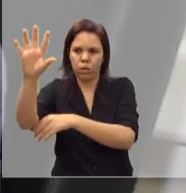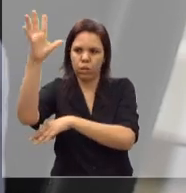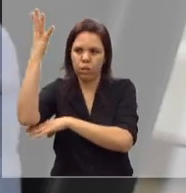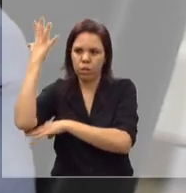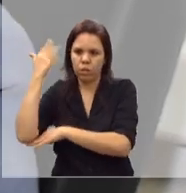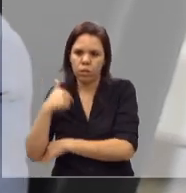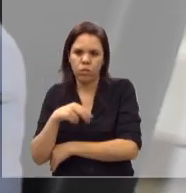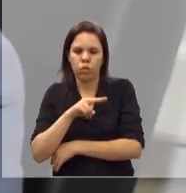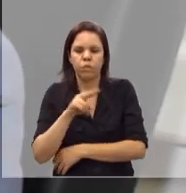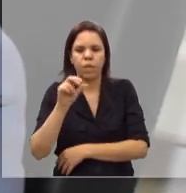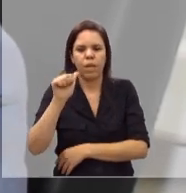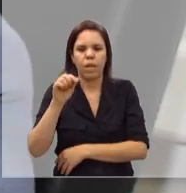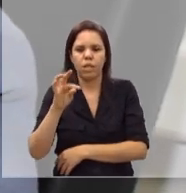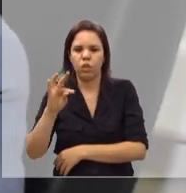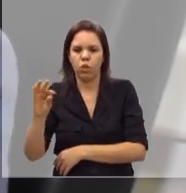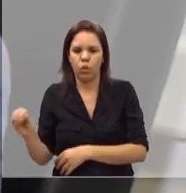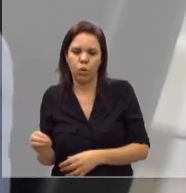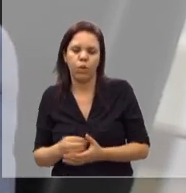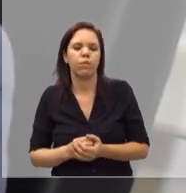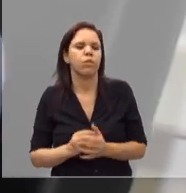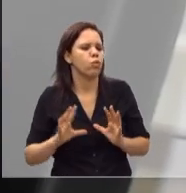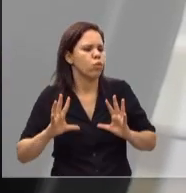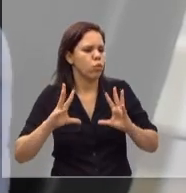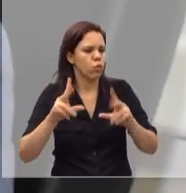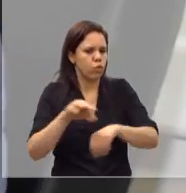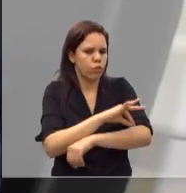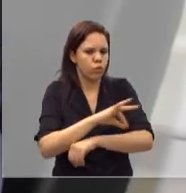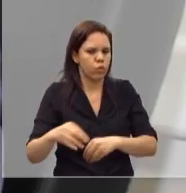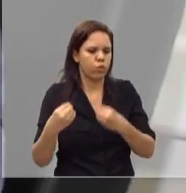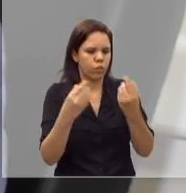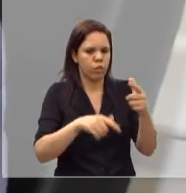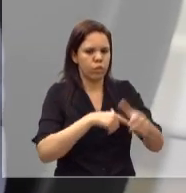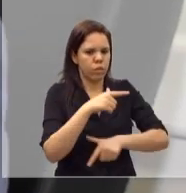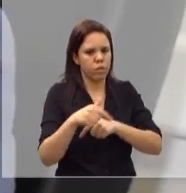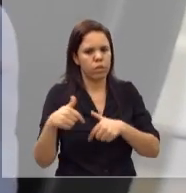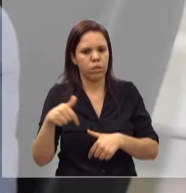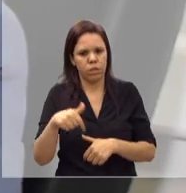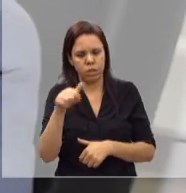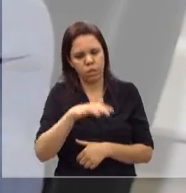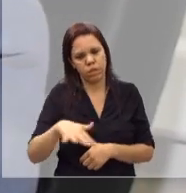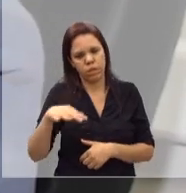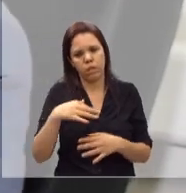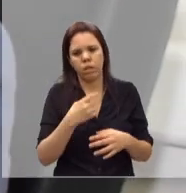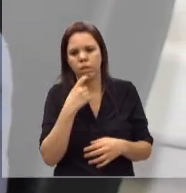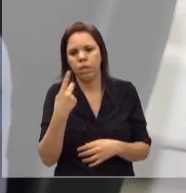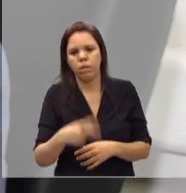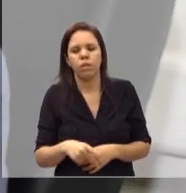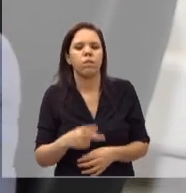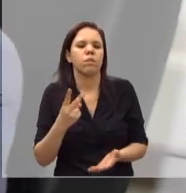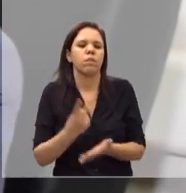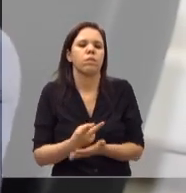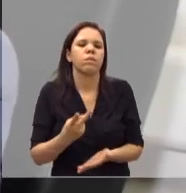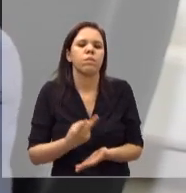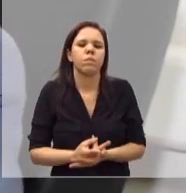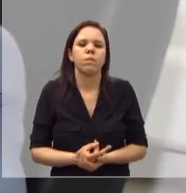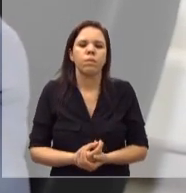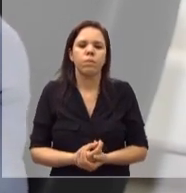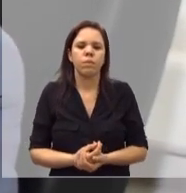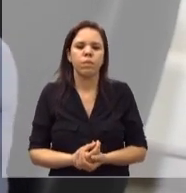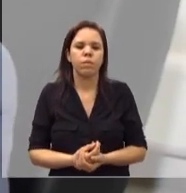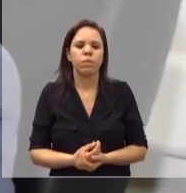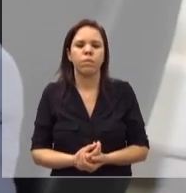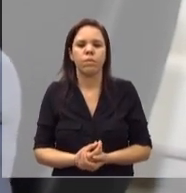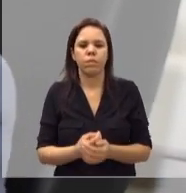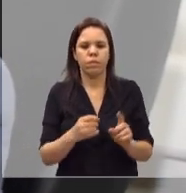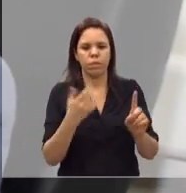Costa Santos, que é dado então para todo arquiteto, engenheiro que trabalha nesta área. Na mesma linha eu criei,